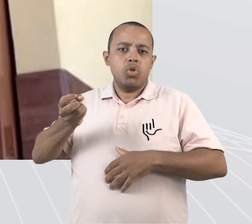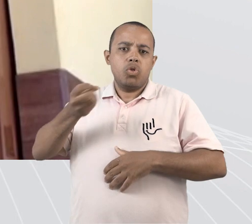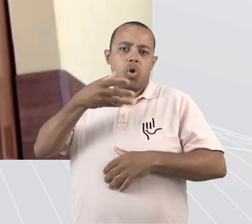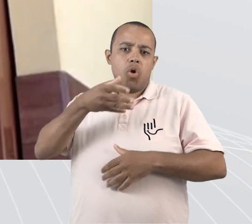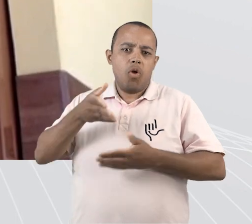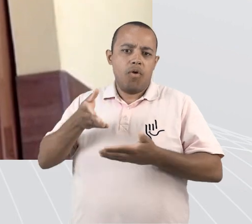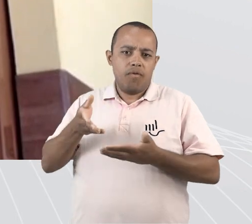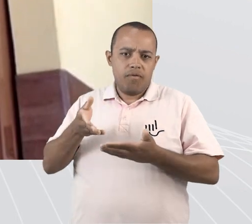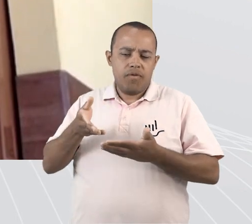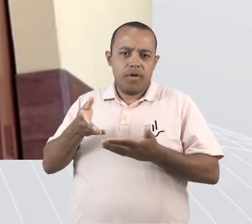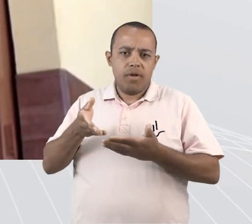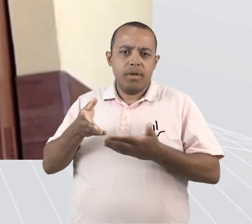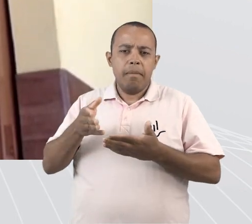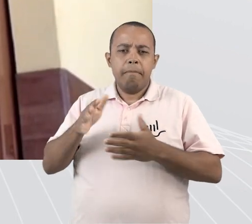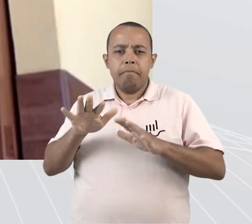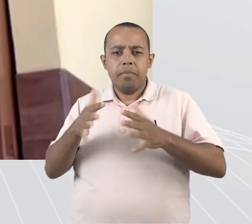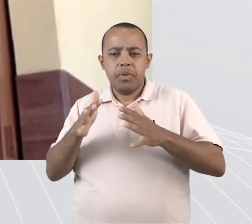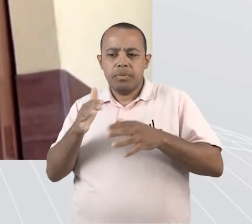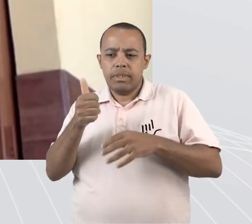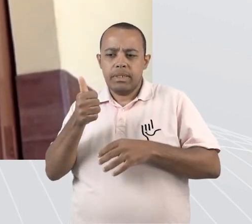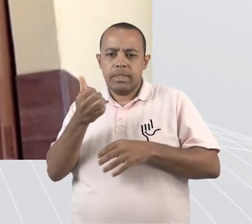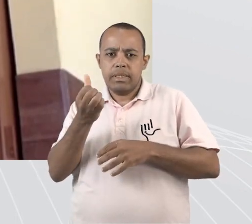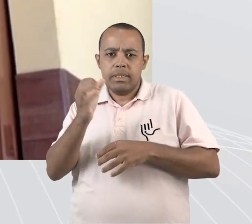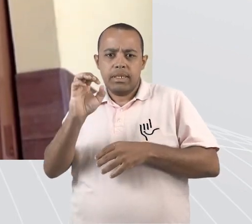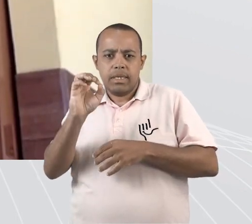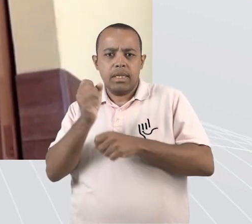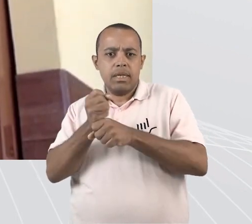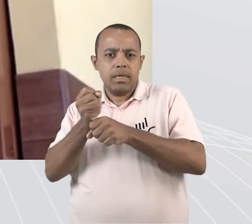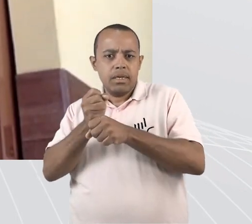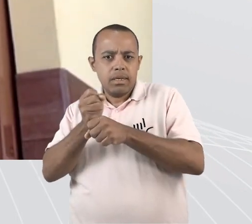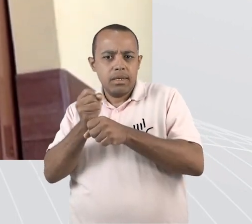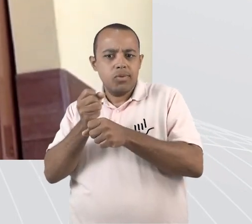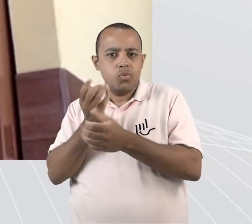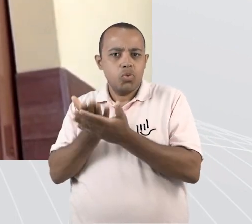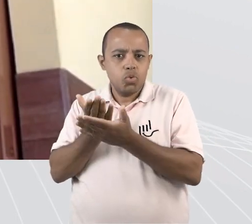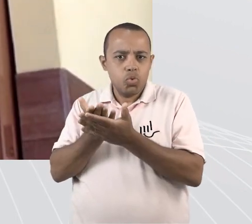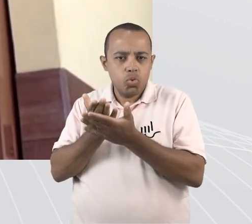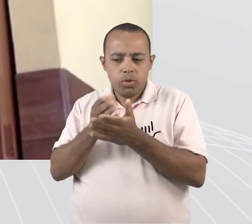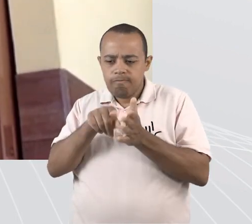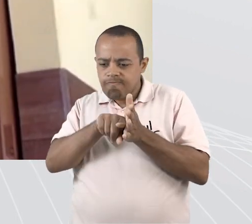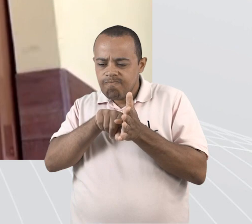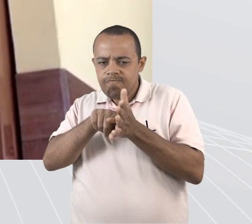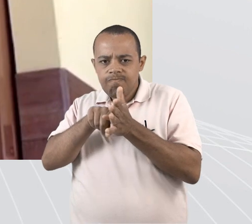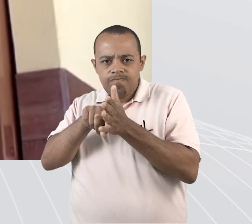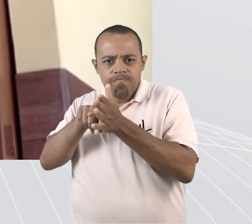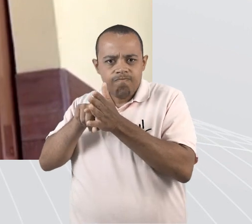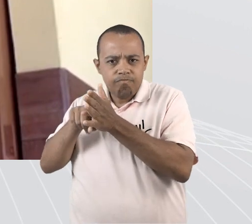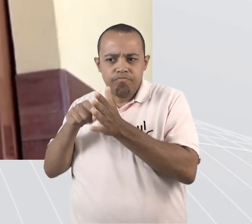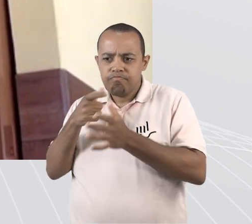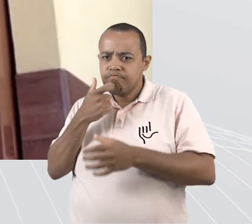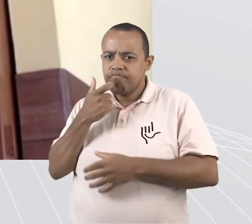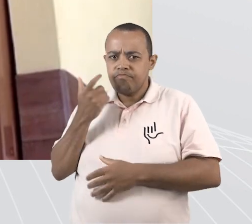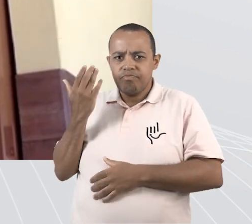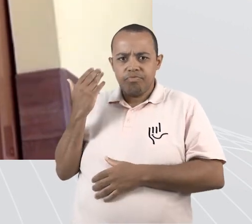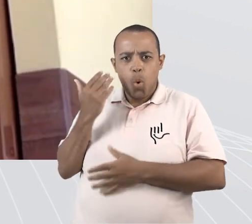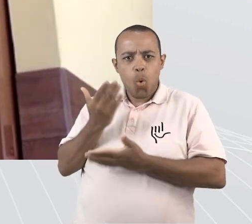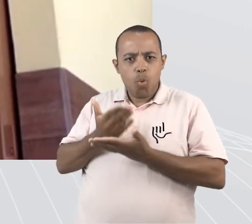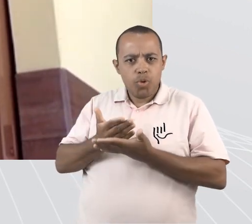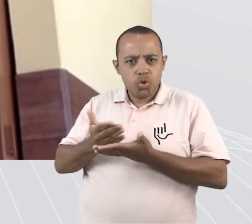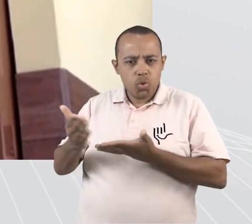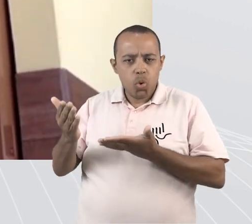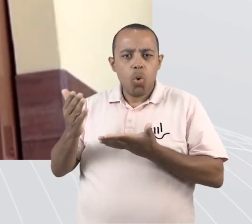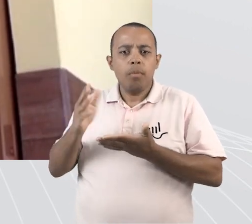recentes, né? Ela tem pouco mais aí de 160 anos, né? Então a gente tem que realmente mostrar